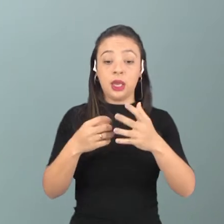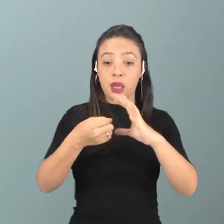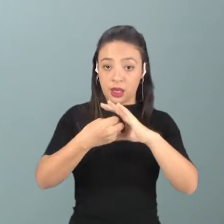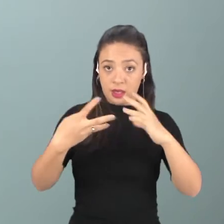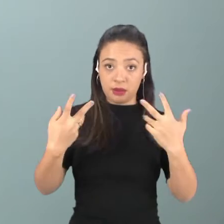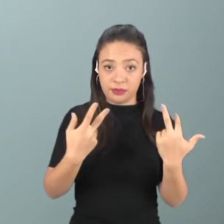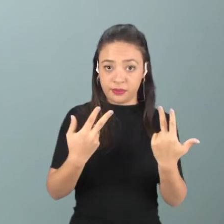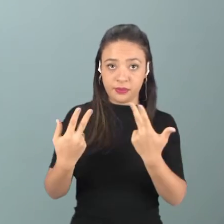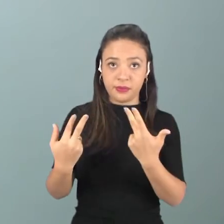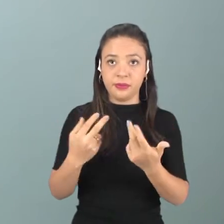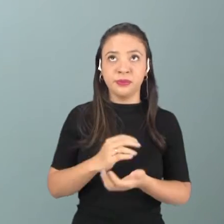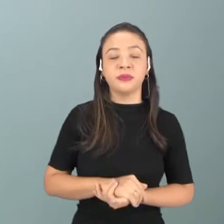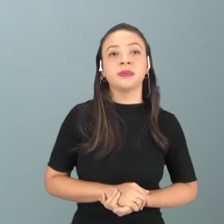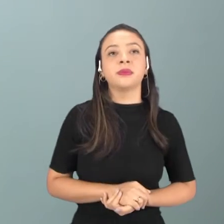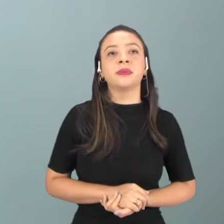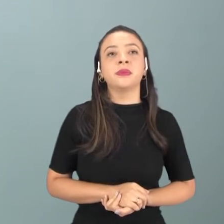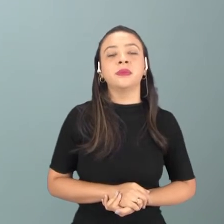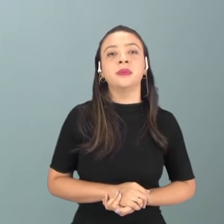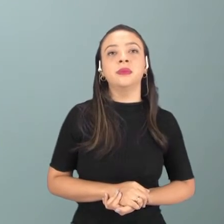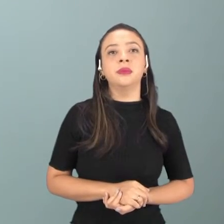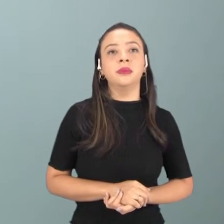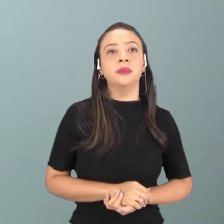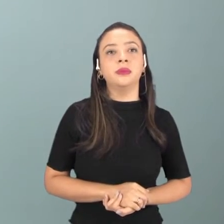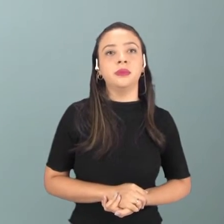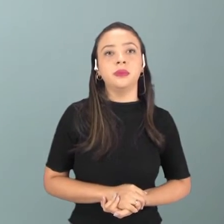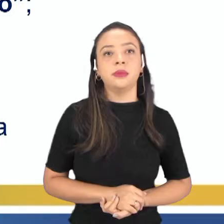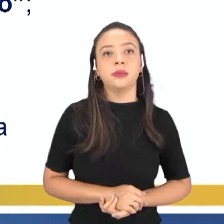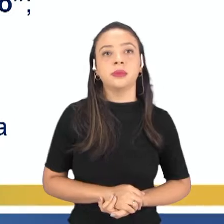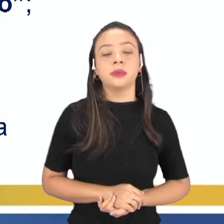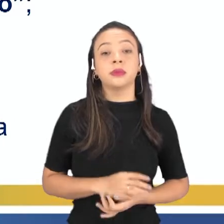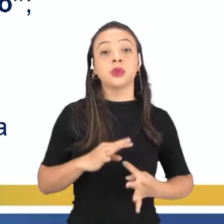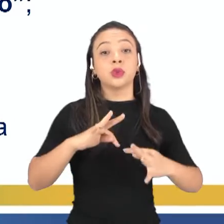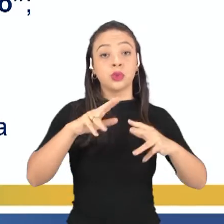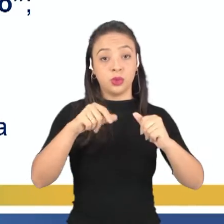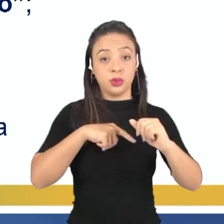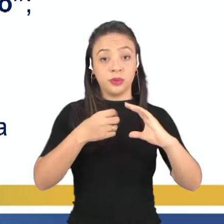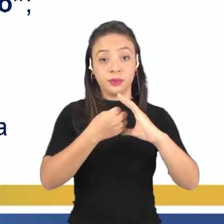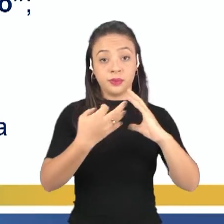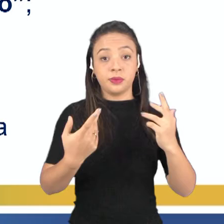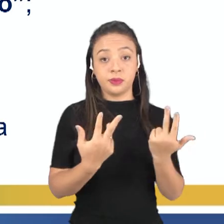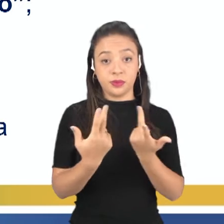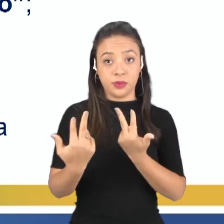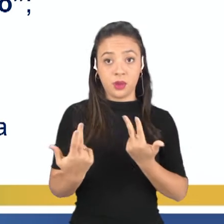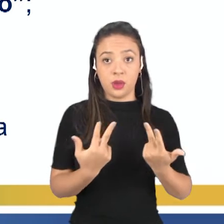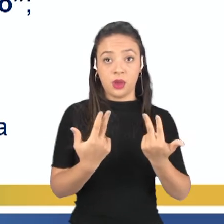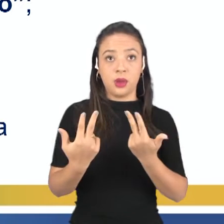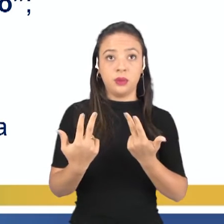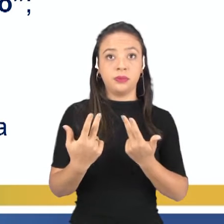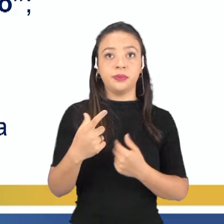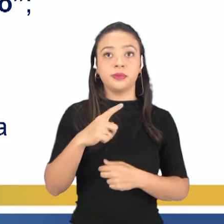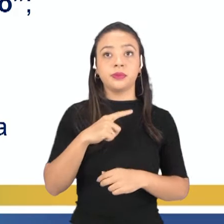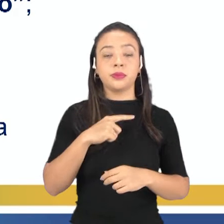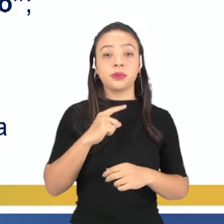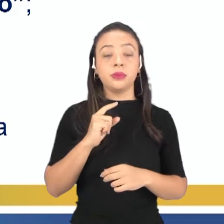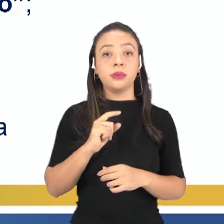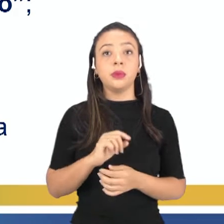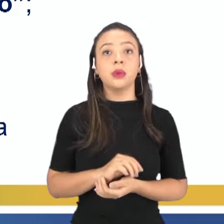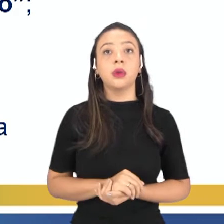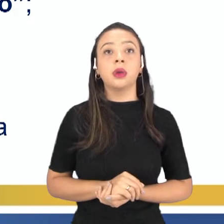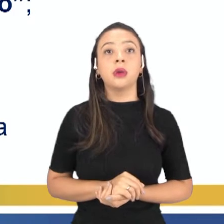vocês acompanham aí na tela. Todos eles têm essas características em comum, que são seguidos do verbo principal